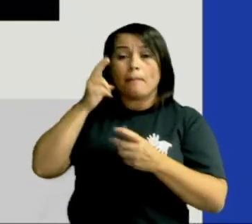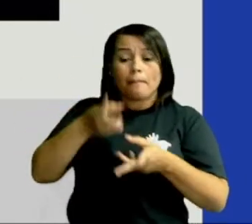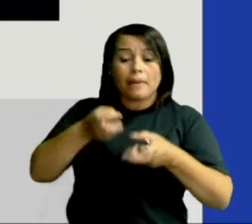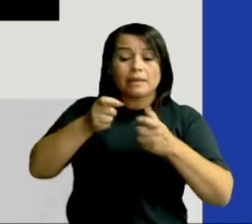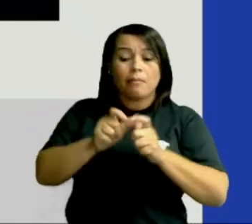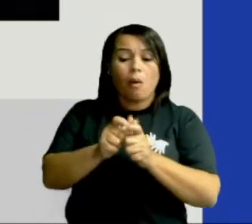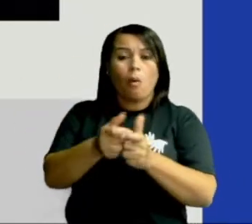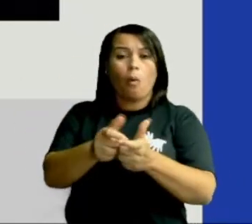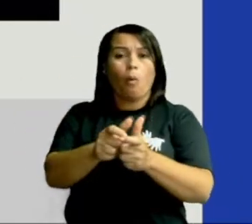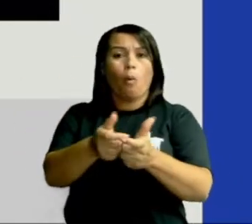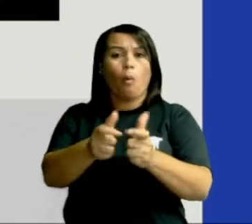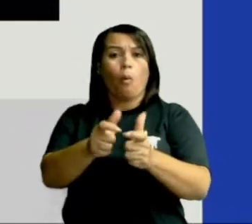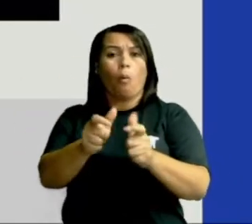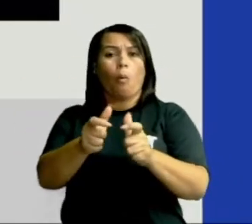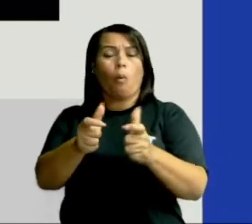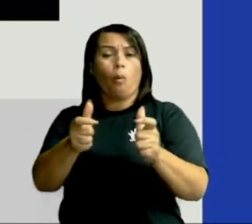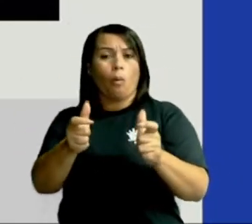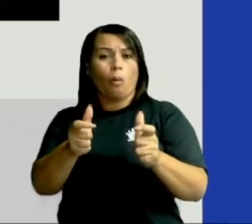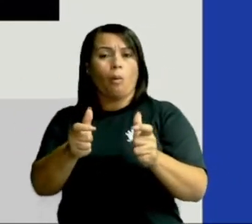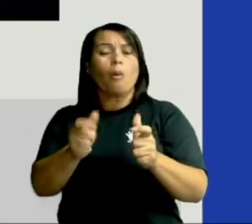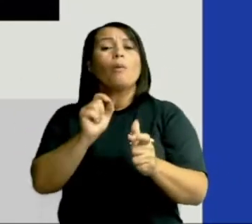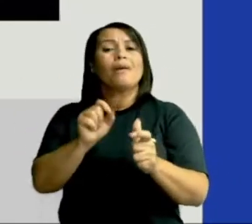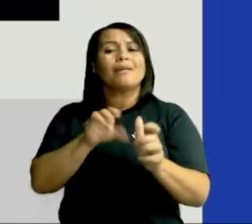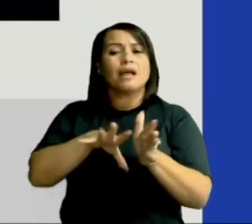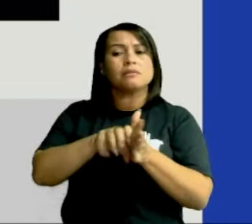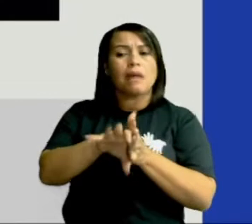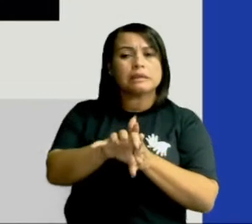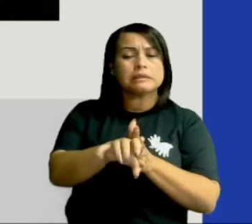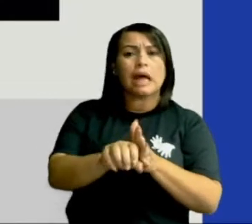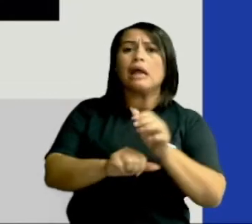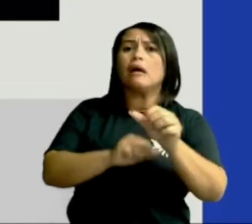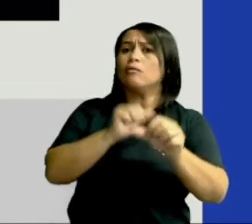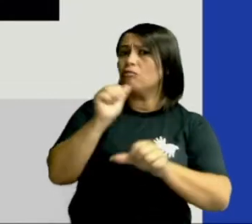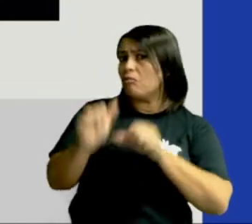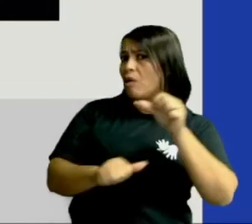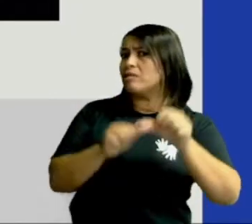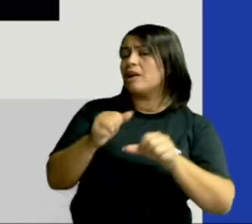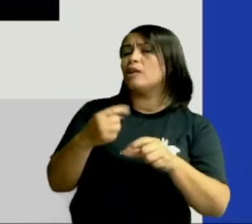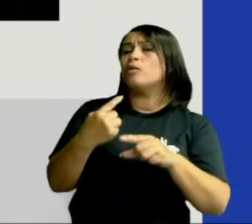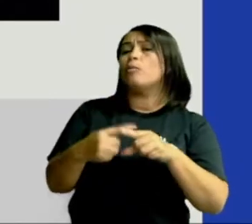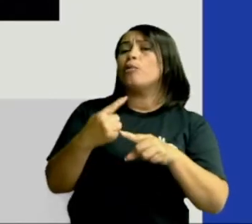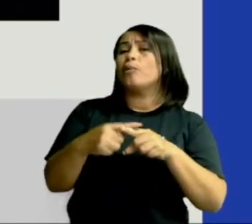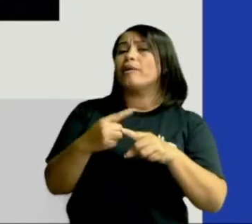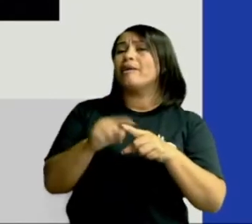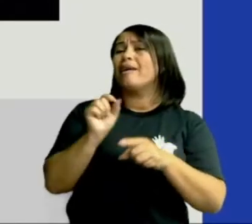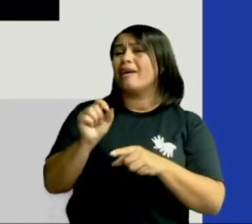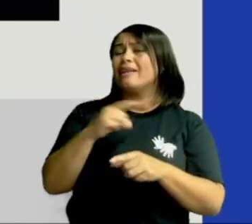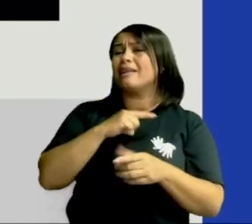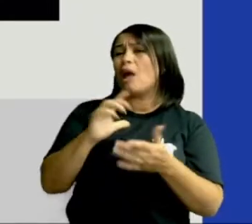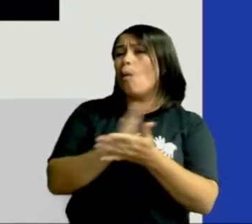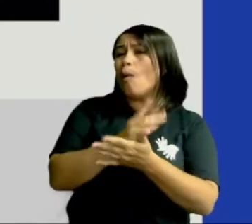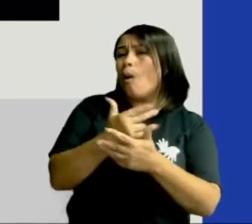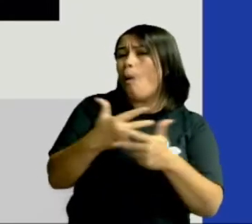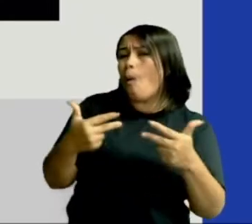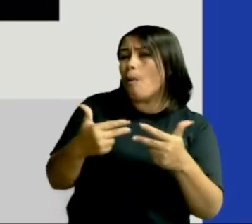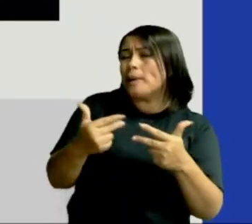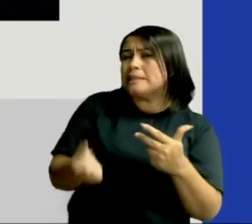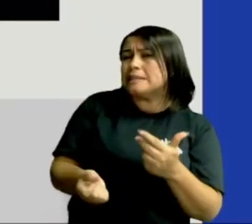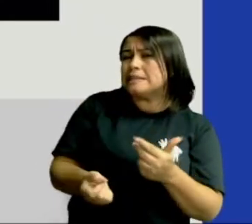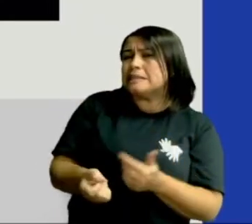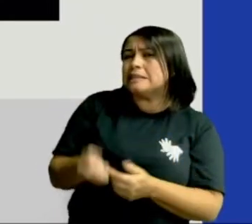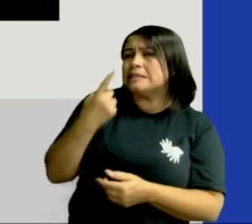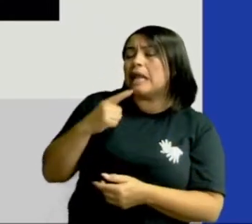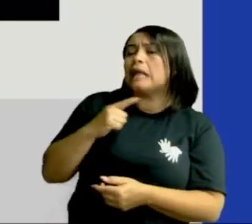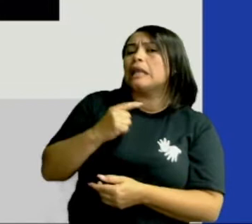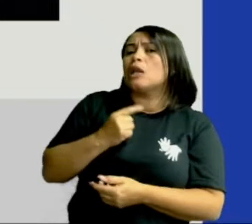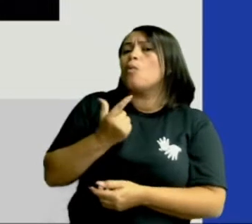crescimento das bactérias dos Staphylococcus foi alterado por algo estranho, por um